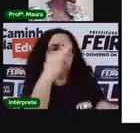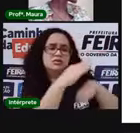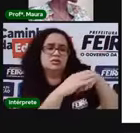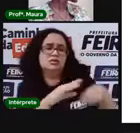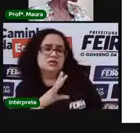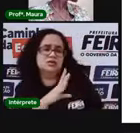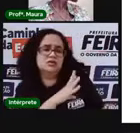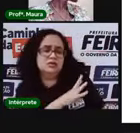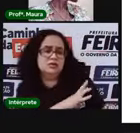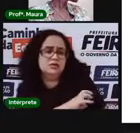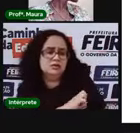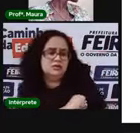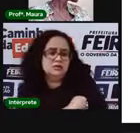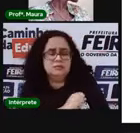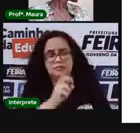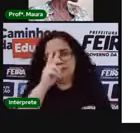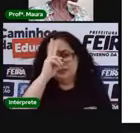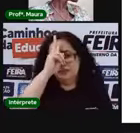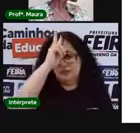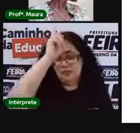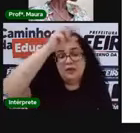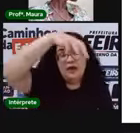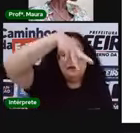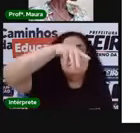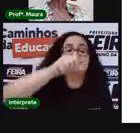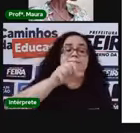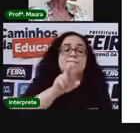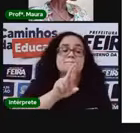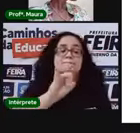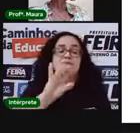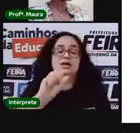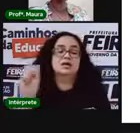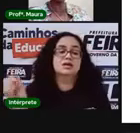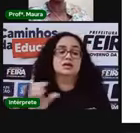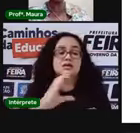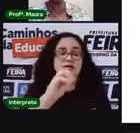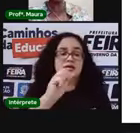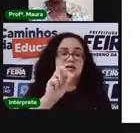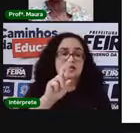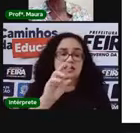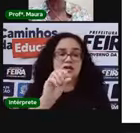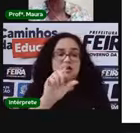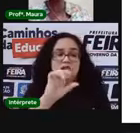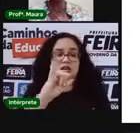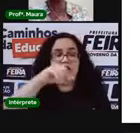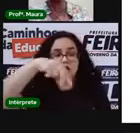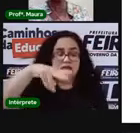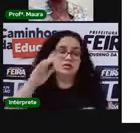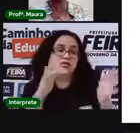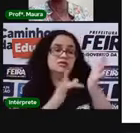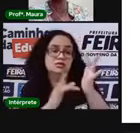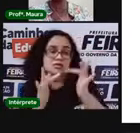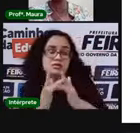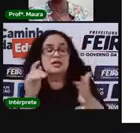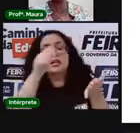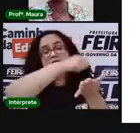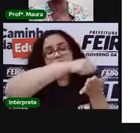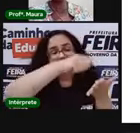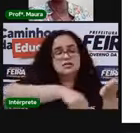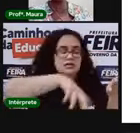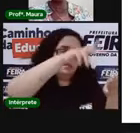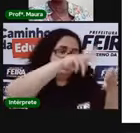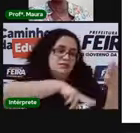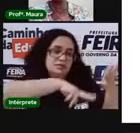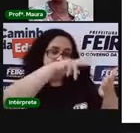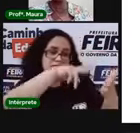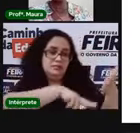minha valentia. Maria Carolina de Jesus também utilizou o afeto como valentia, por isso ela escrevia, por isso ela lia, por isso